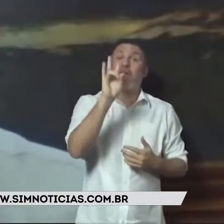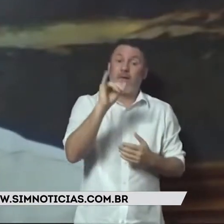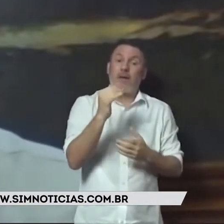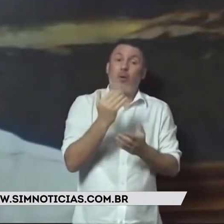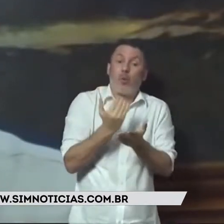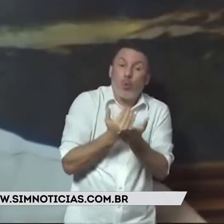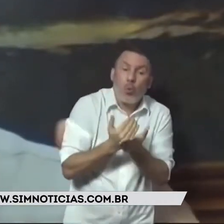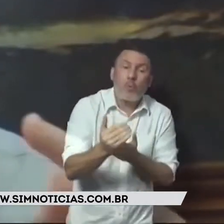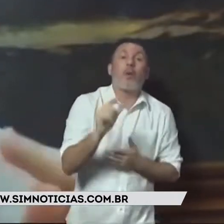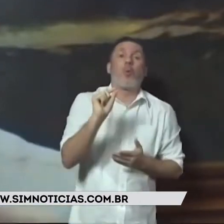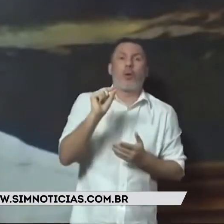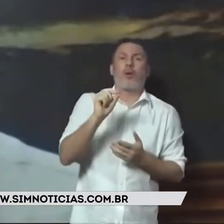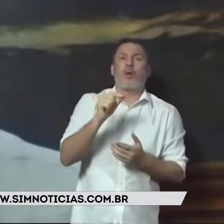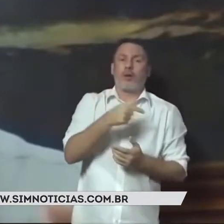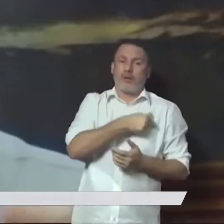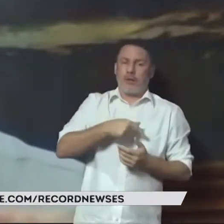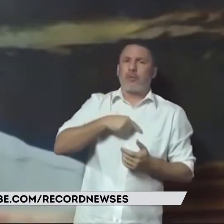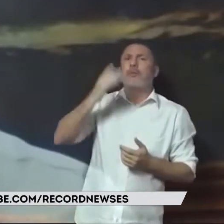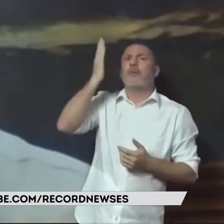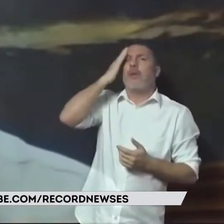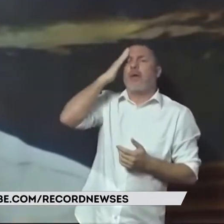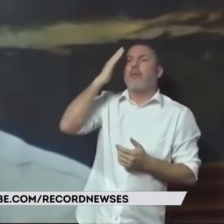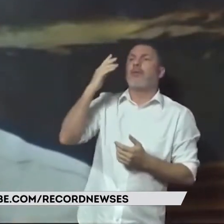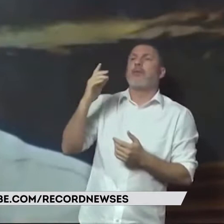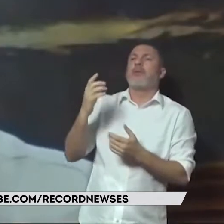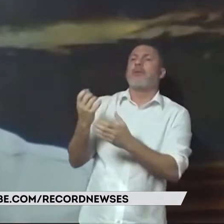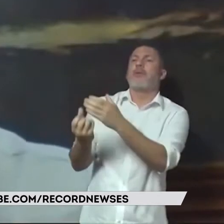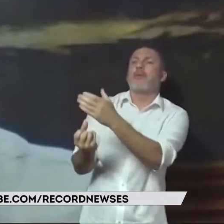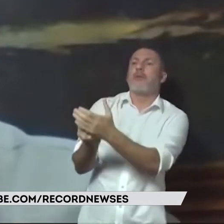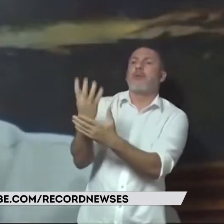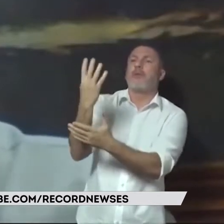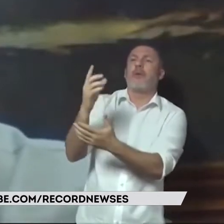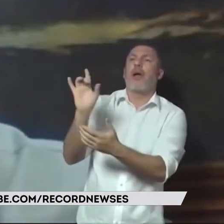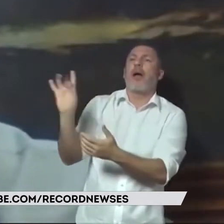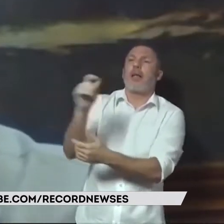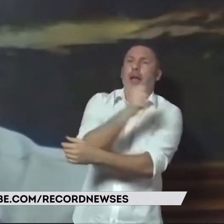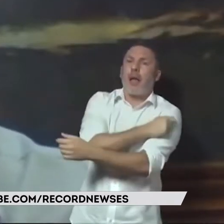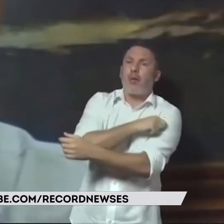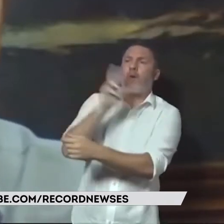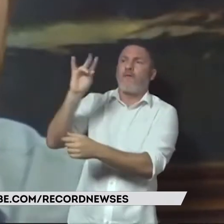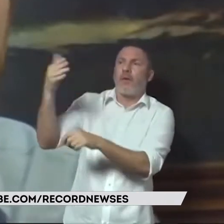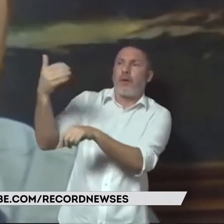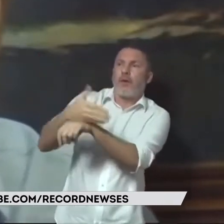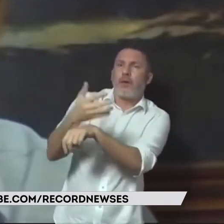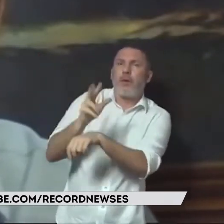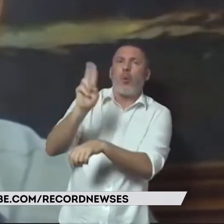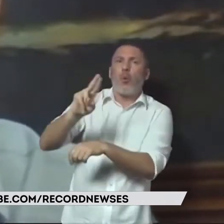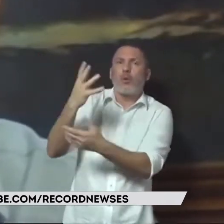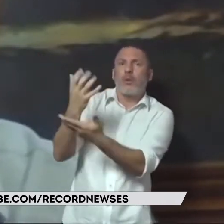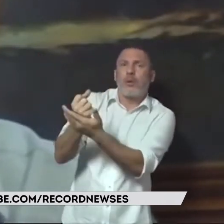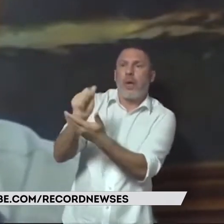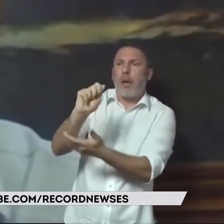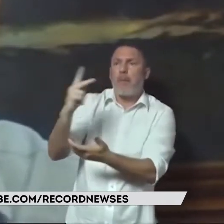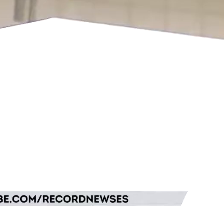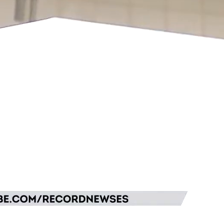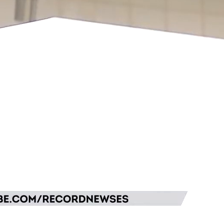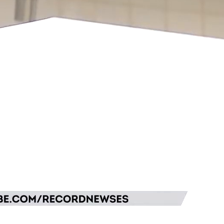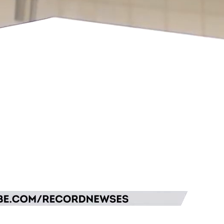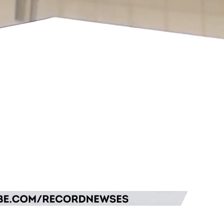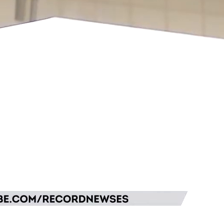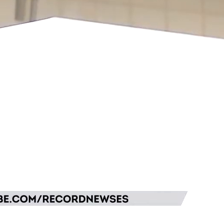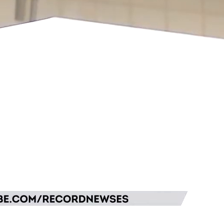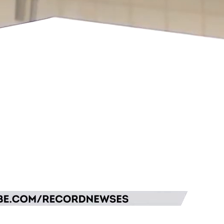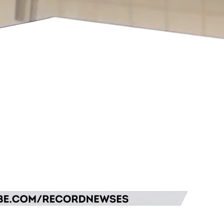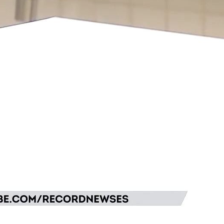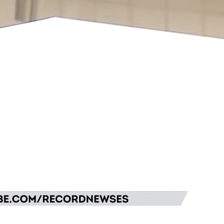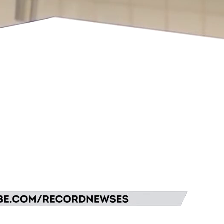decisão sobre o que fazer com este monitoramento é uma decisão que virá a partir de um amplo debate com outros atores. E